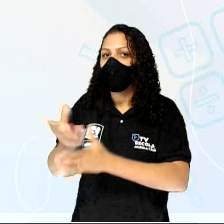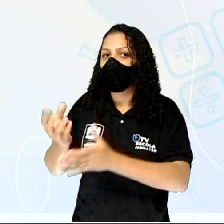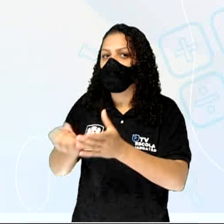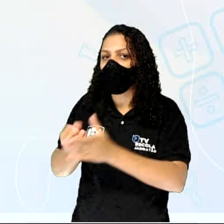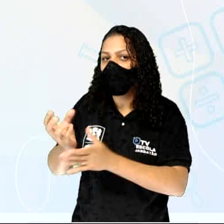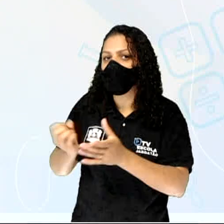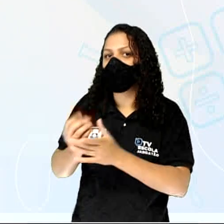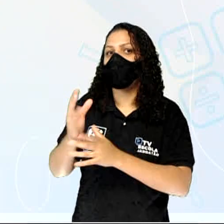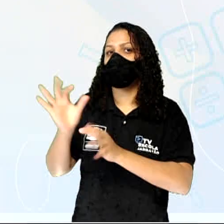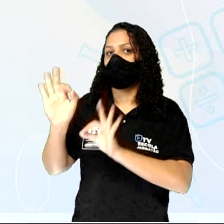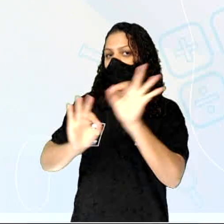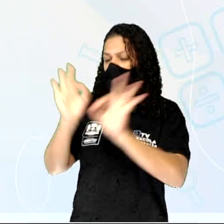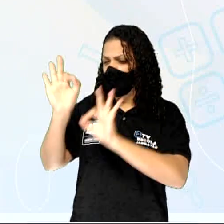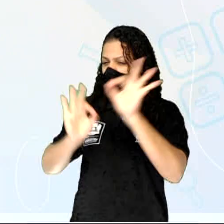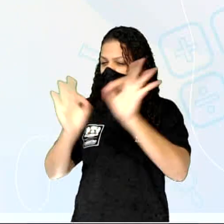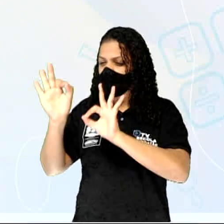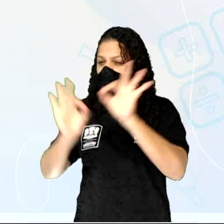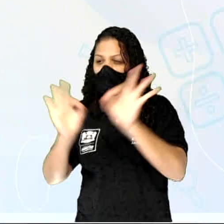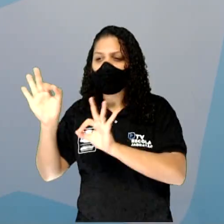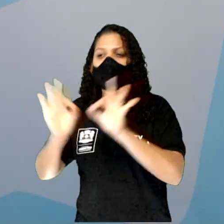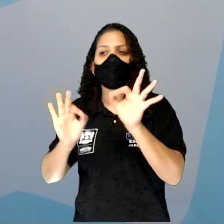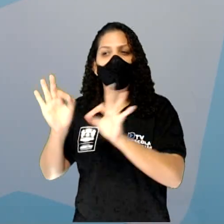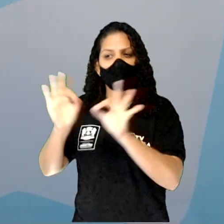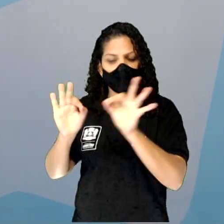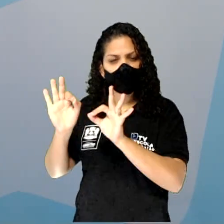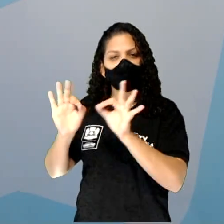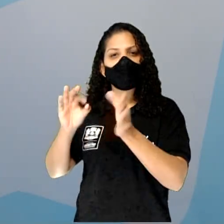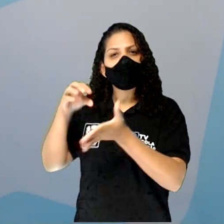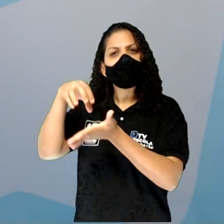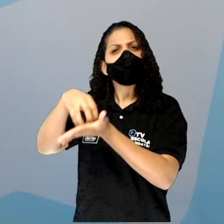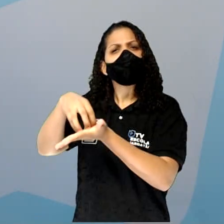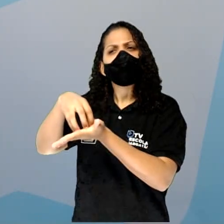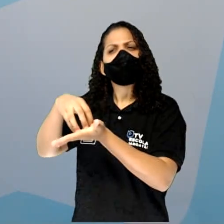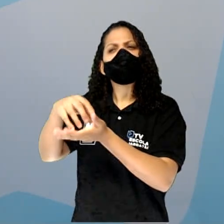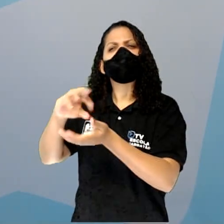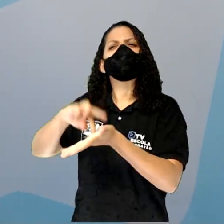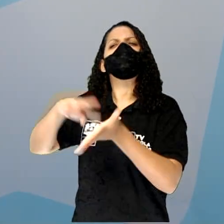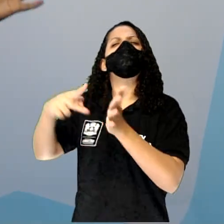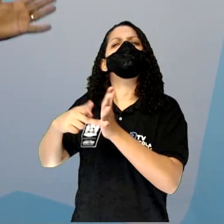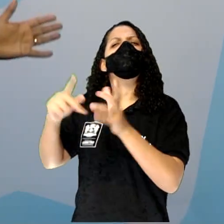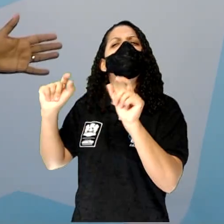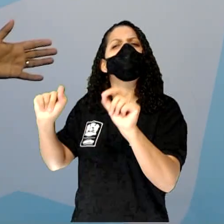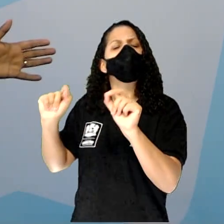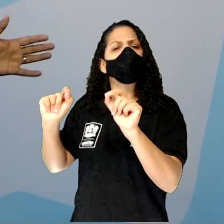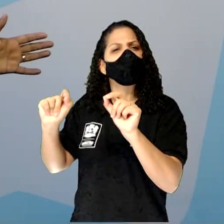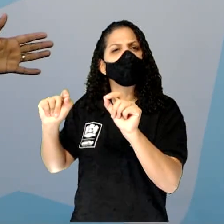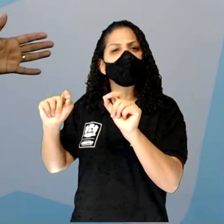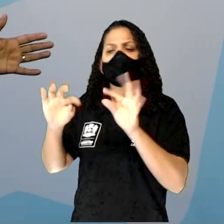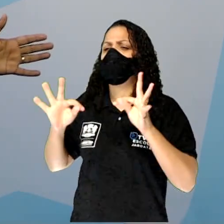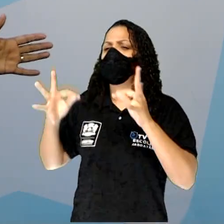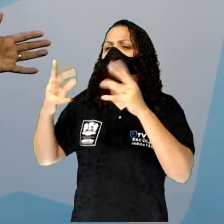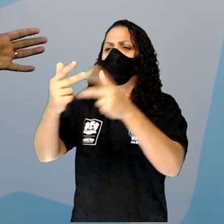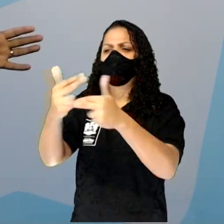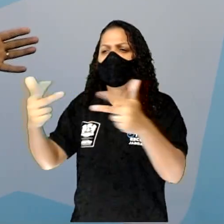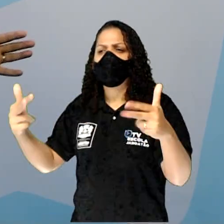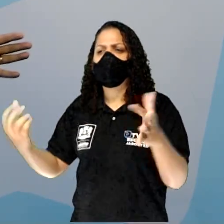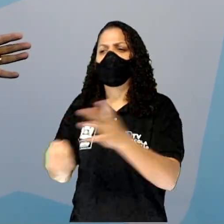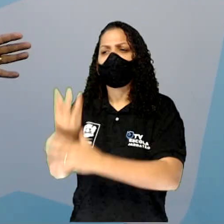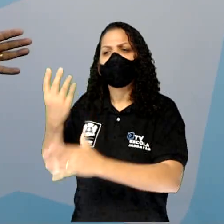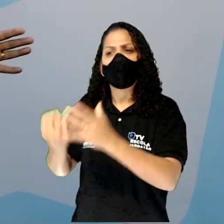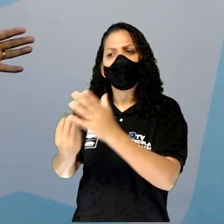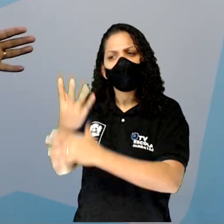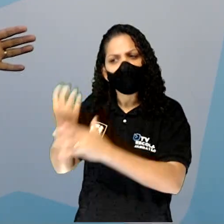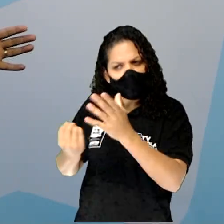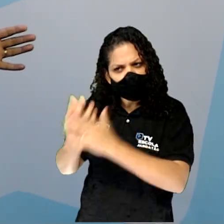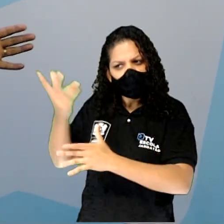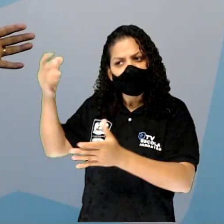planejamento centralizado. O que quer dizer isso? Tudo que se produz nesse momento aqui